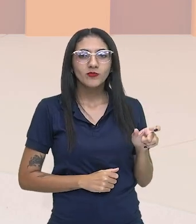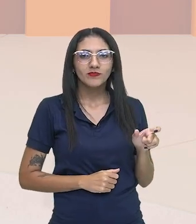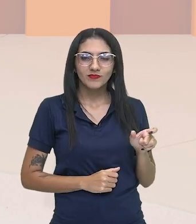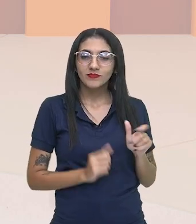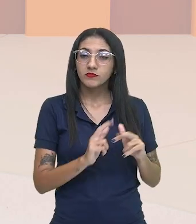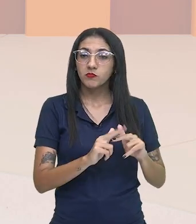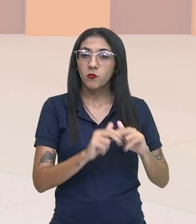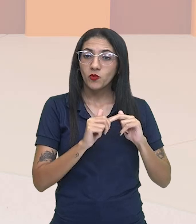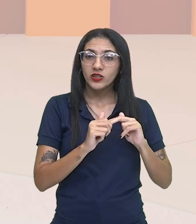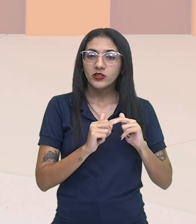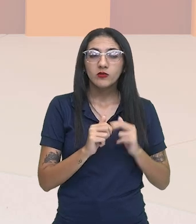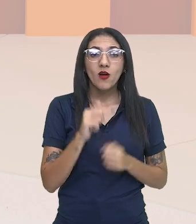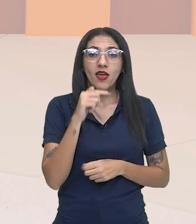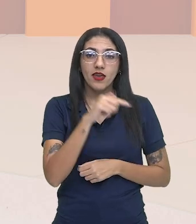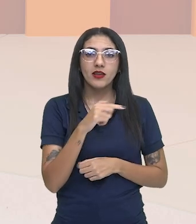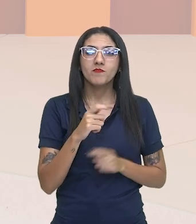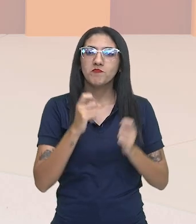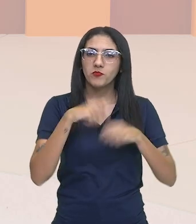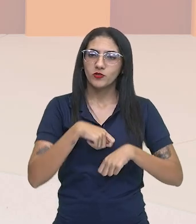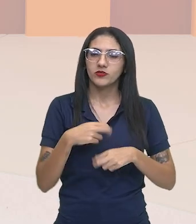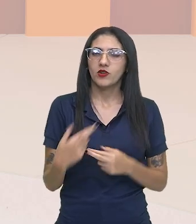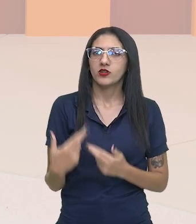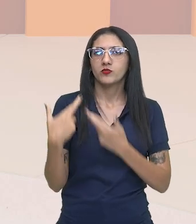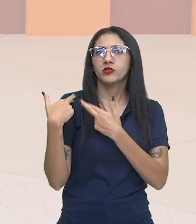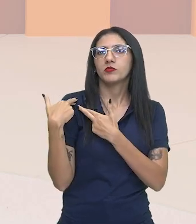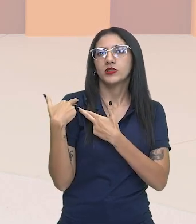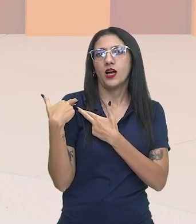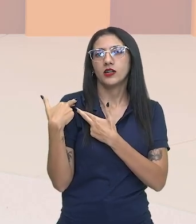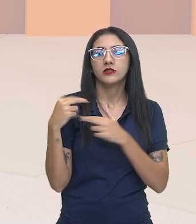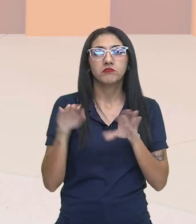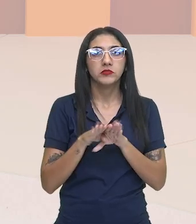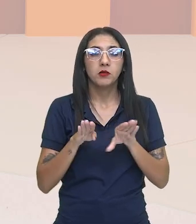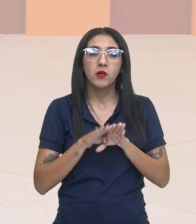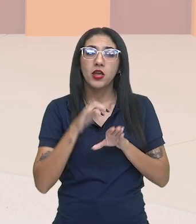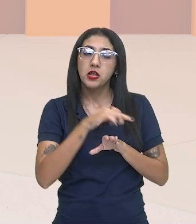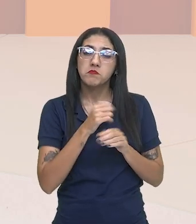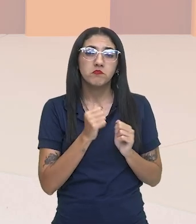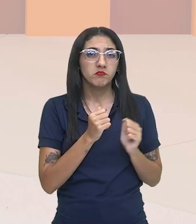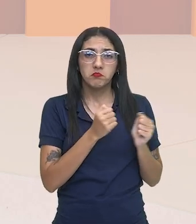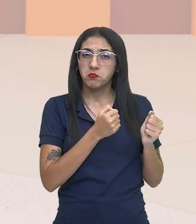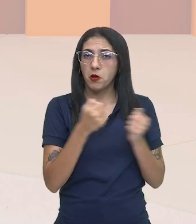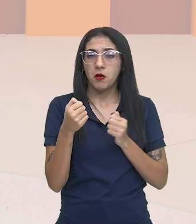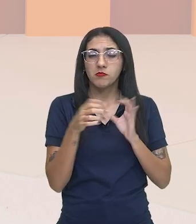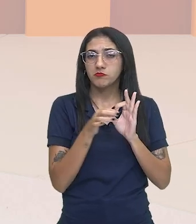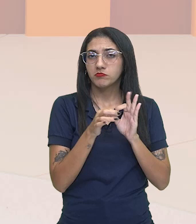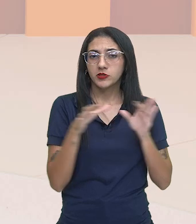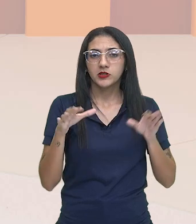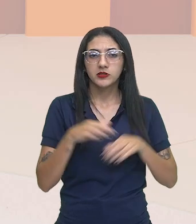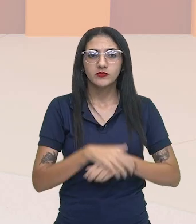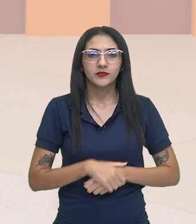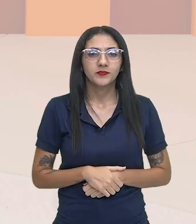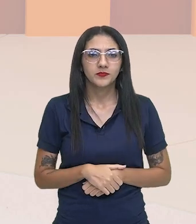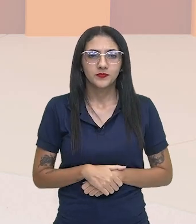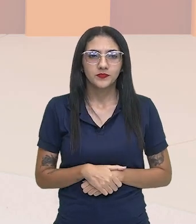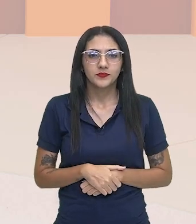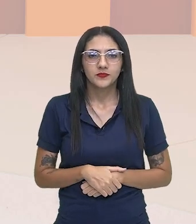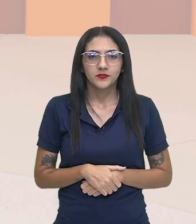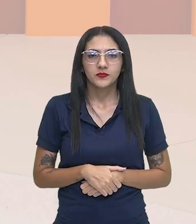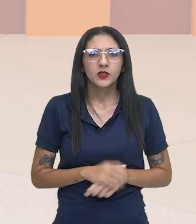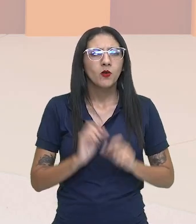torna superior aos outros e lhe permite exercer liderança ou controle sobre eles. O que